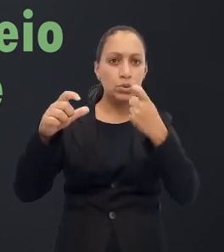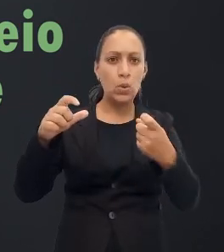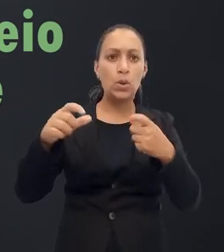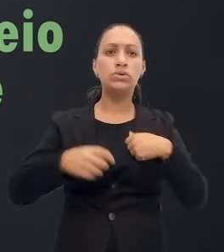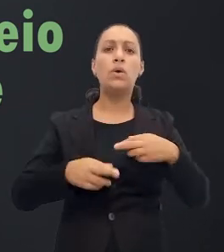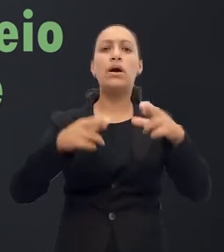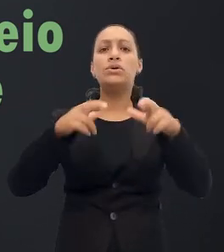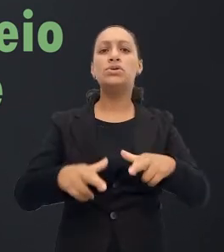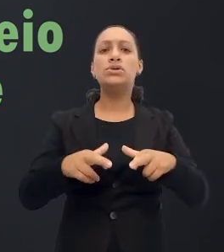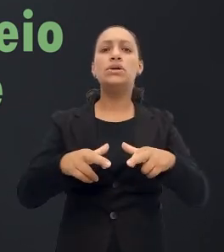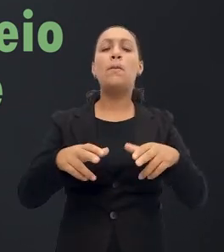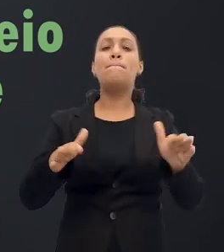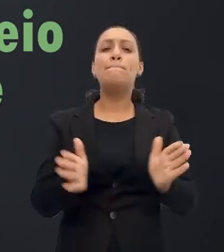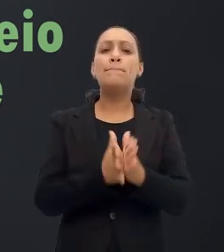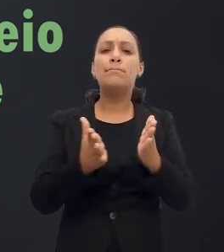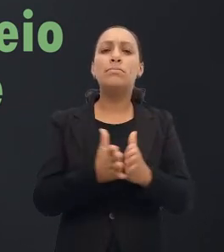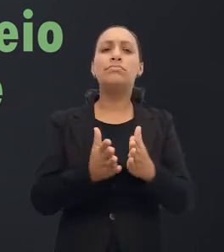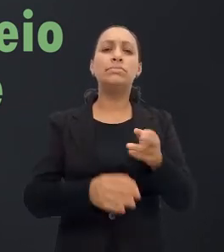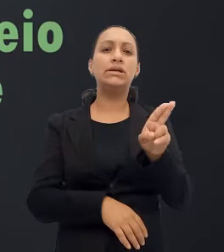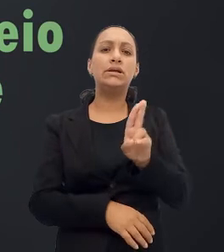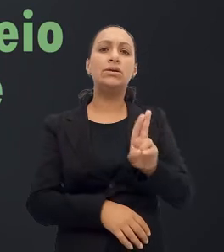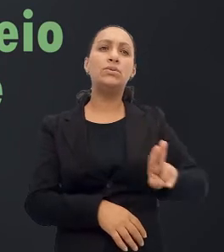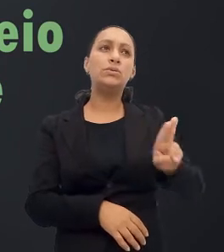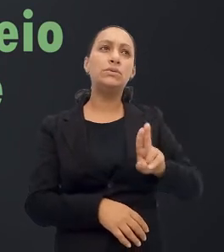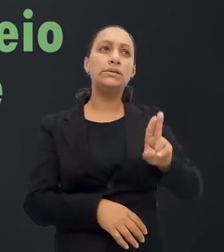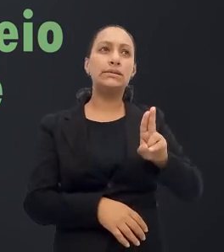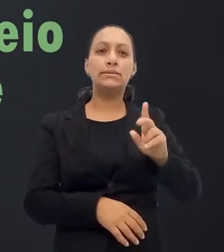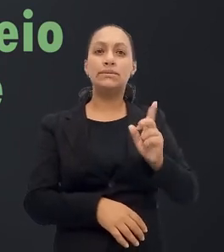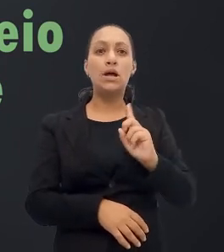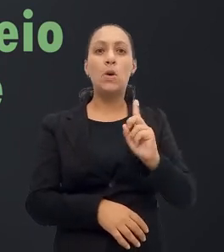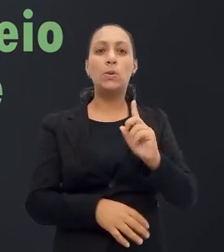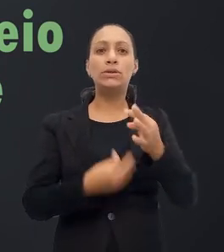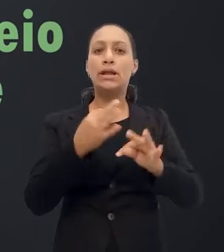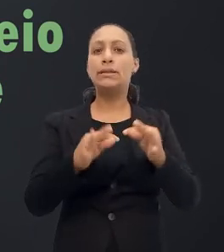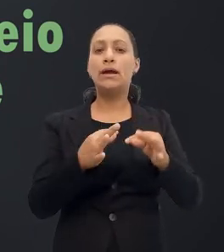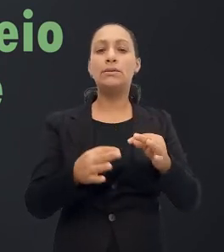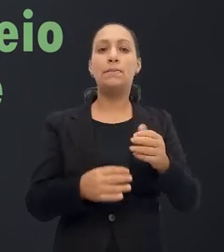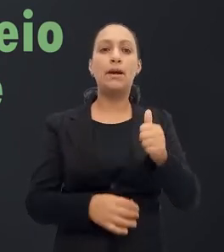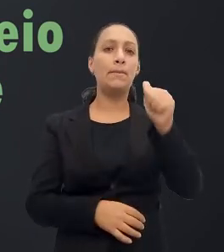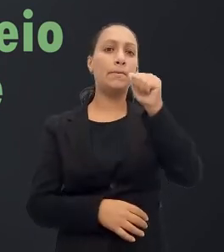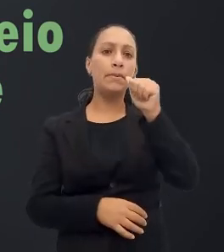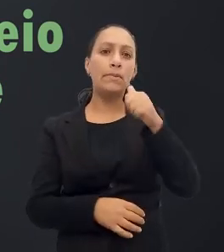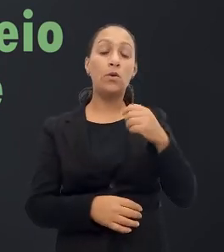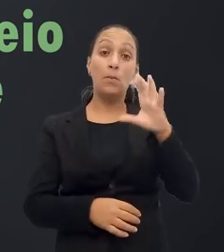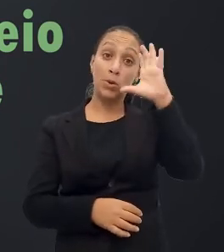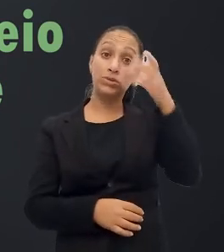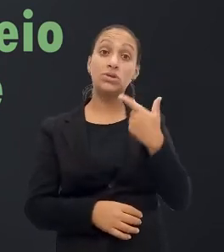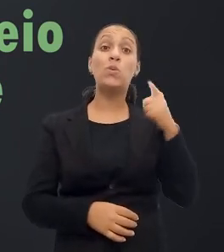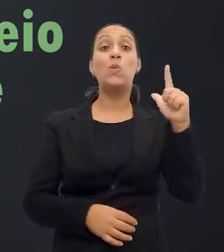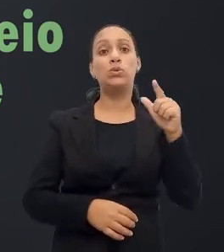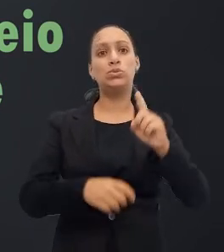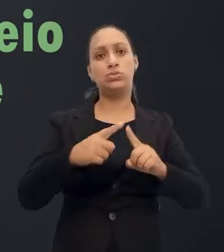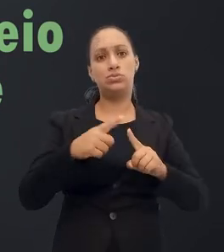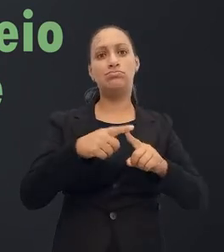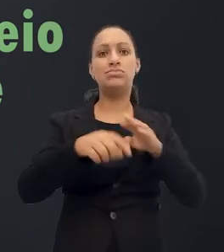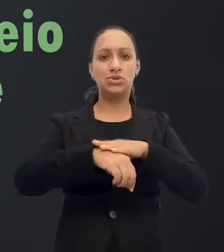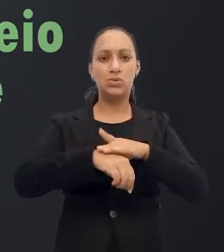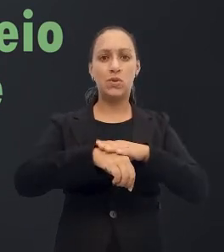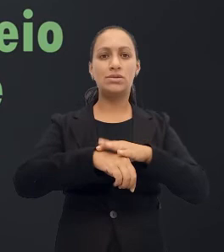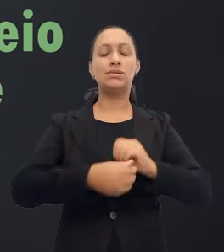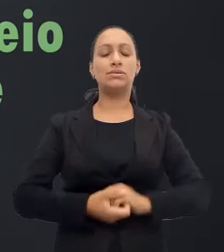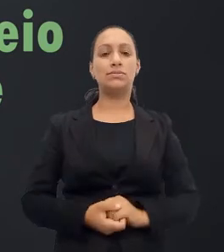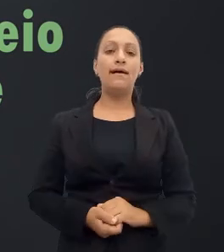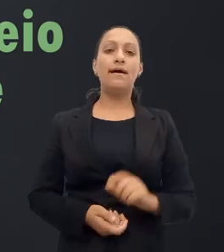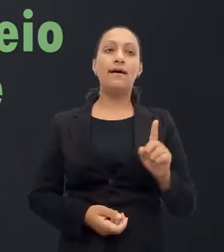mais carentes, né, utilize água não tratada para consumo? Como acontece já em outras doenças, né? Assim, nós